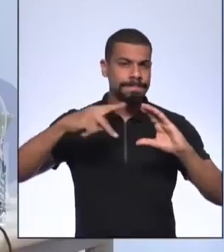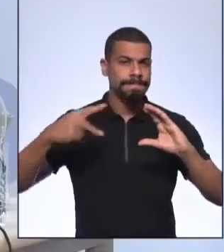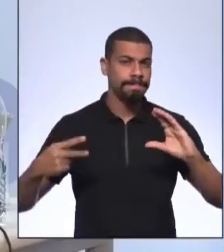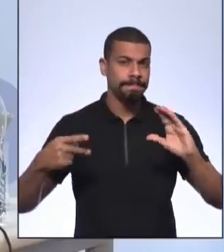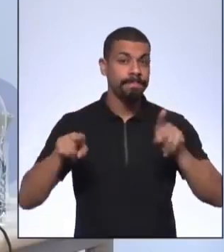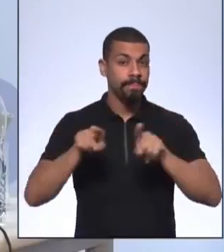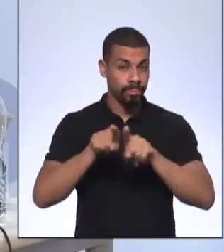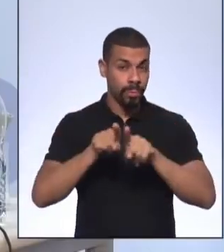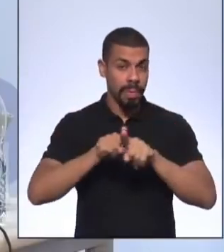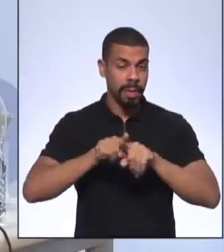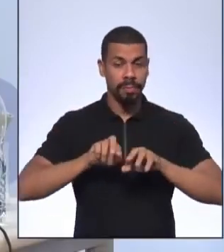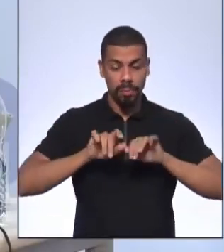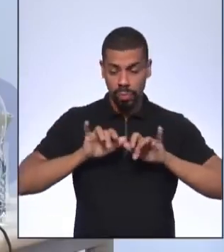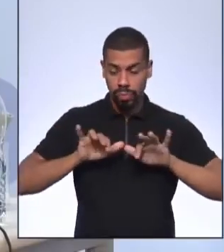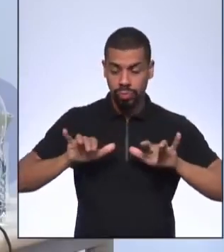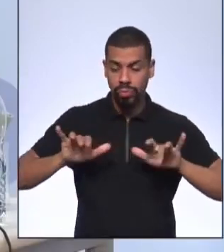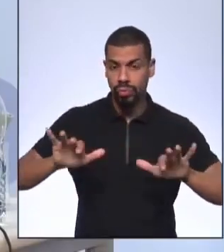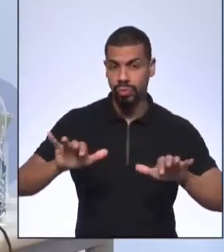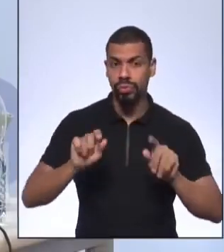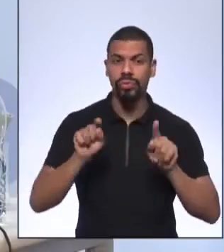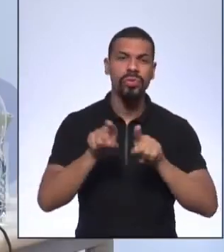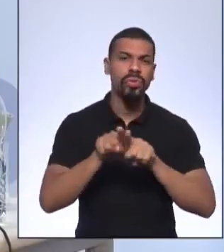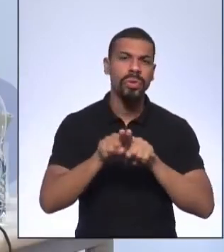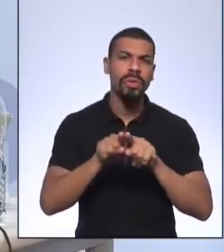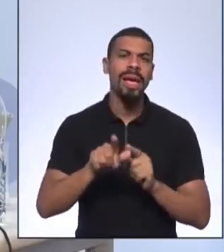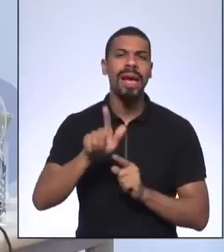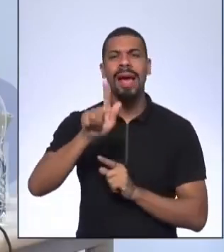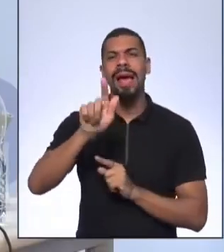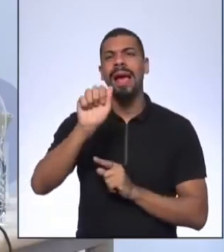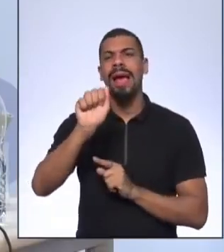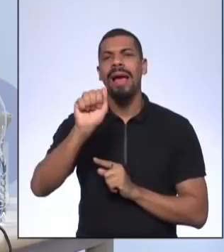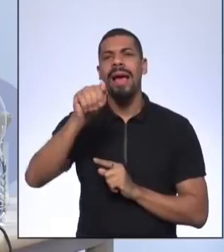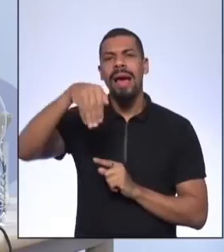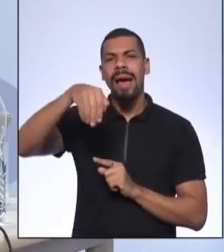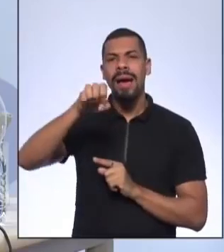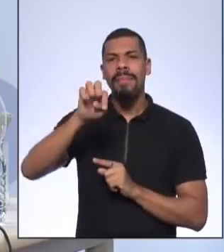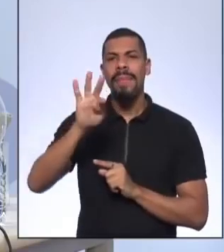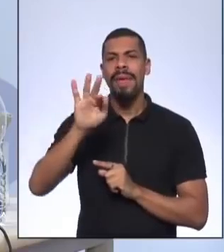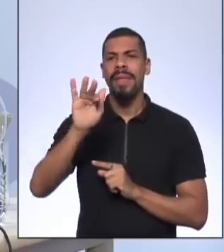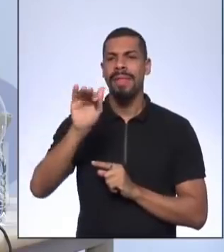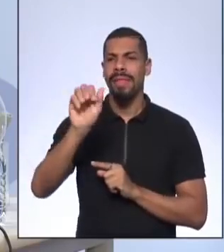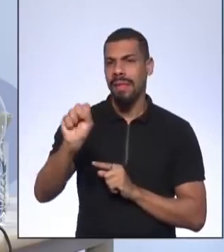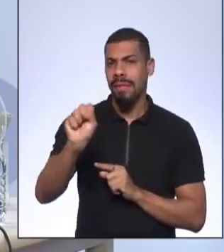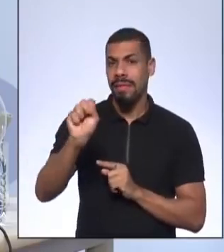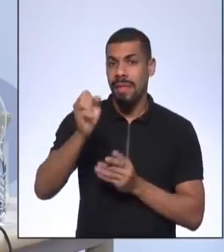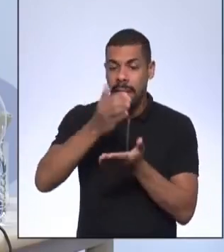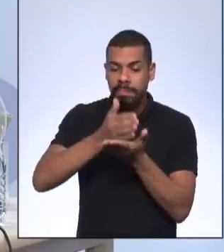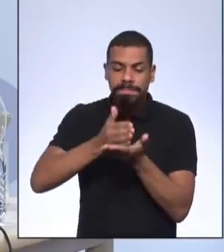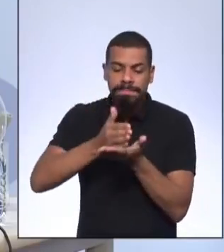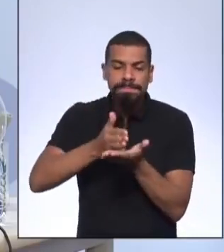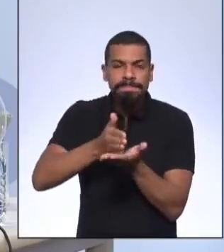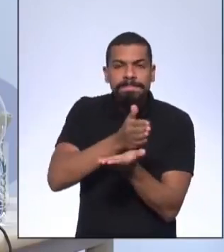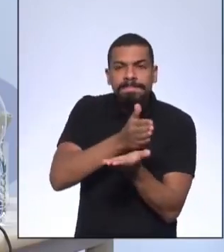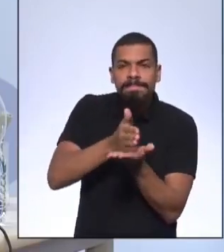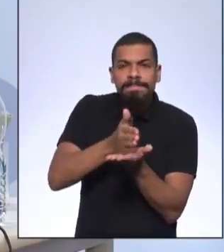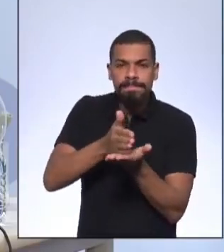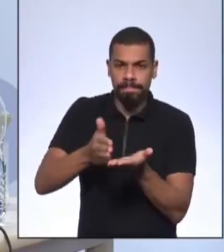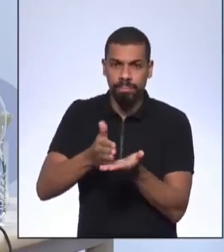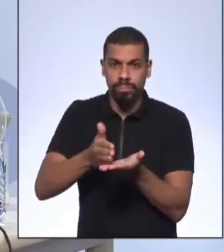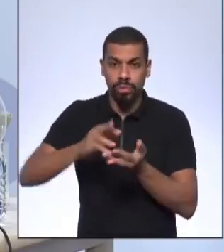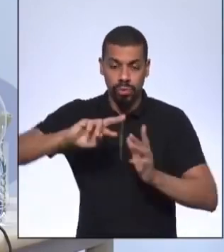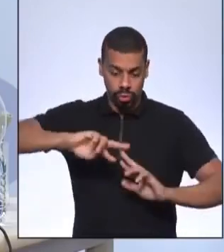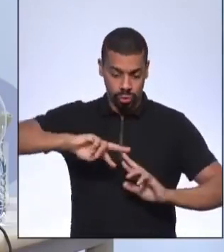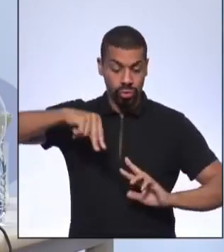se multiplicar. Então, os nossos gametas têm a metade do nosso material genético. ok? Tem a metade do material